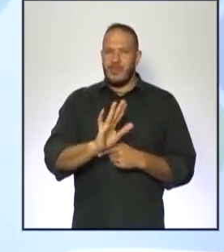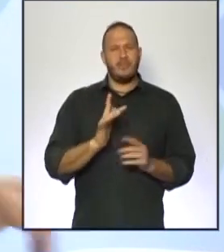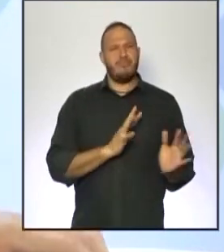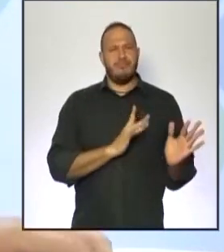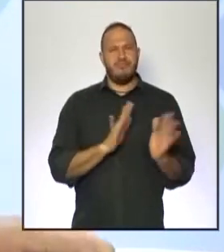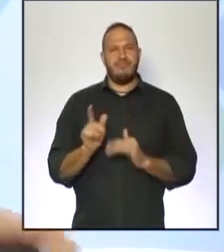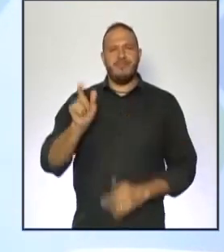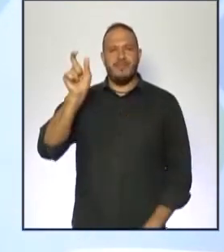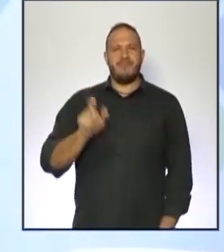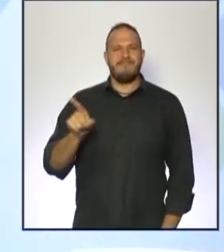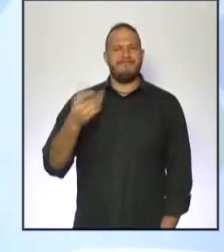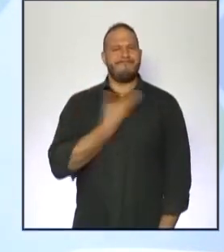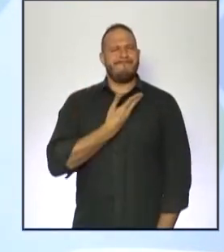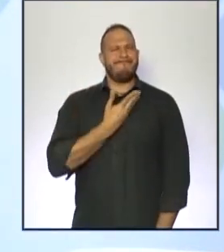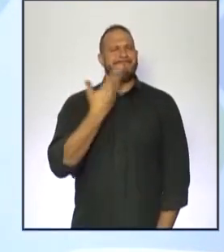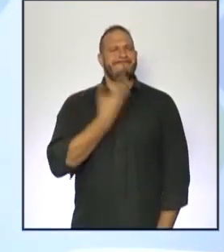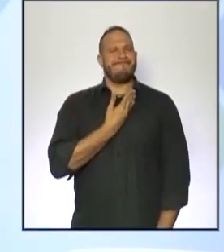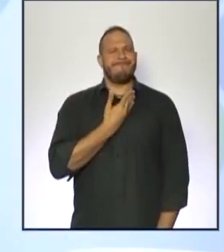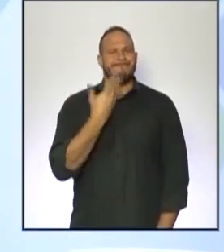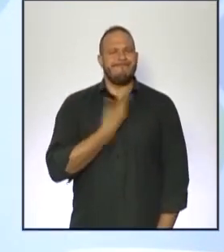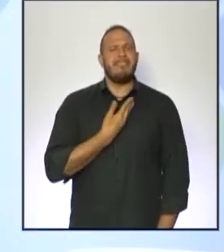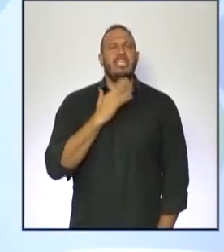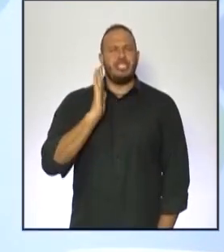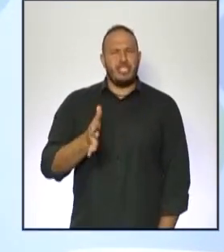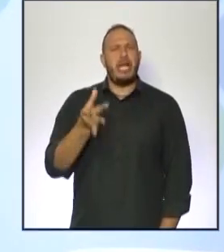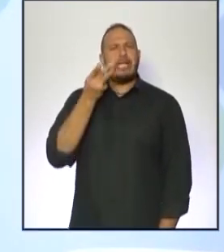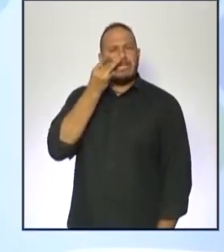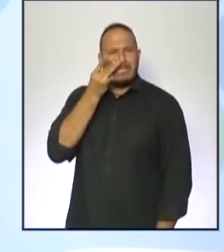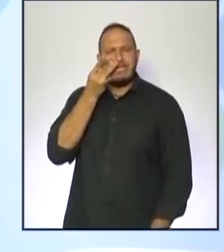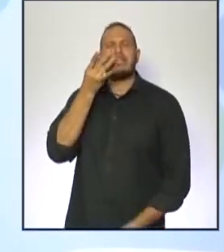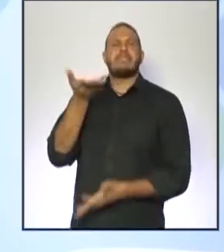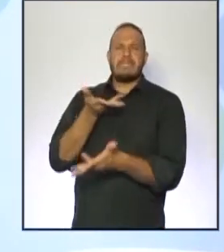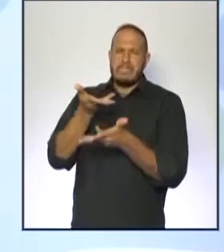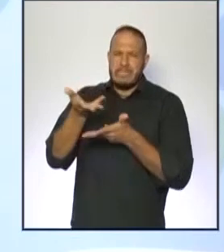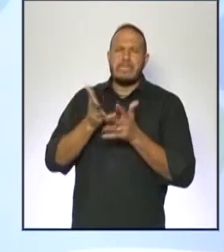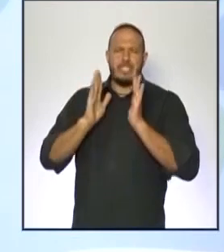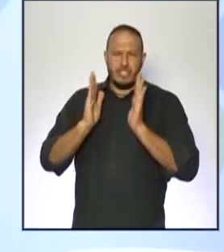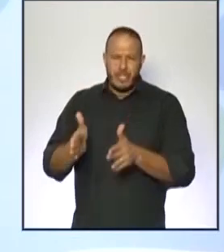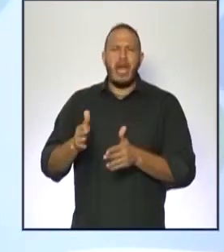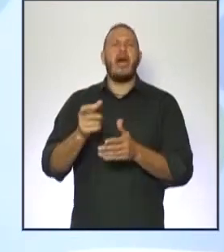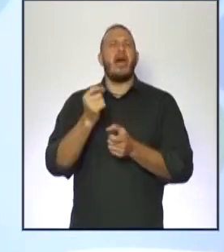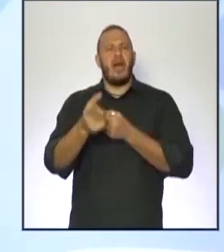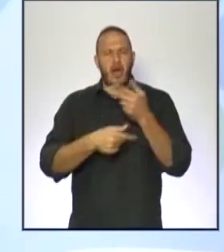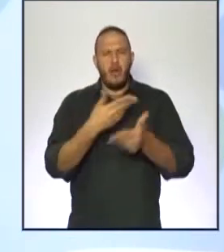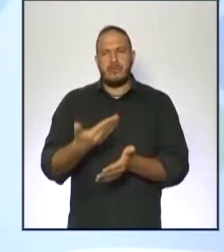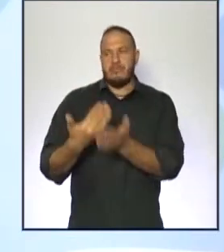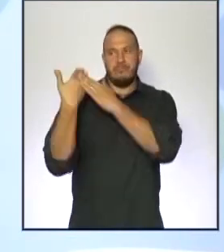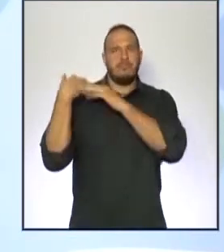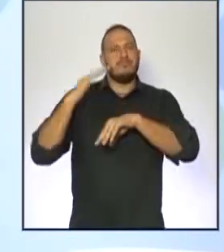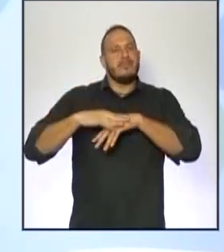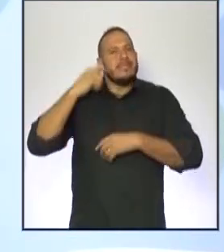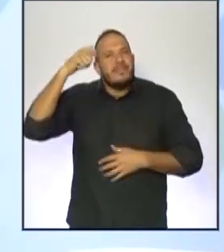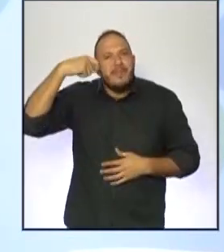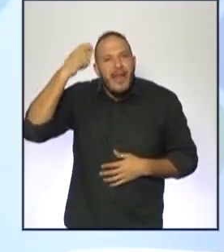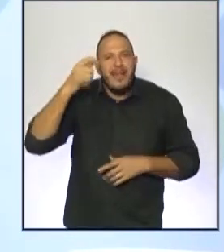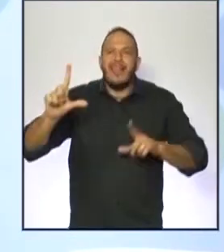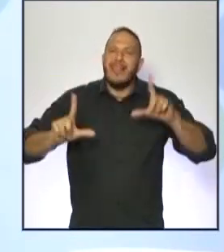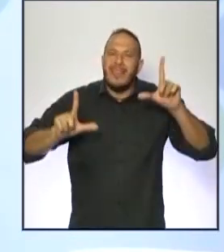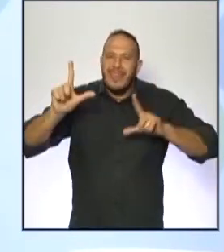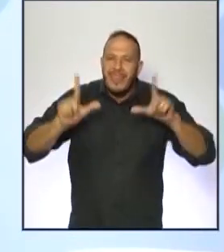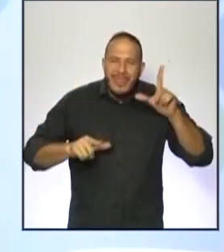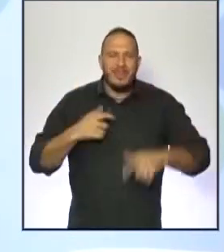super amigo, que eu tive o prazer de conhecer pessoalmente. Ele já fez alguns grandes papéis na televisão, como o